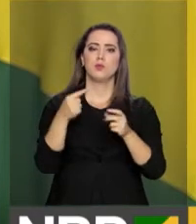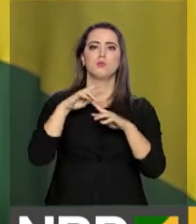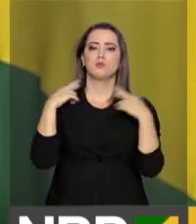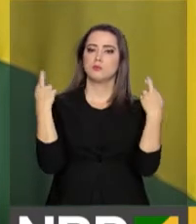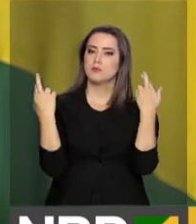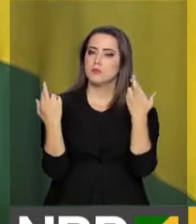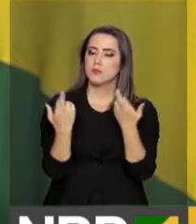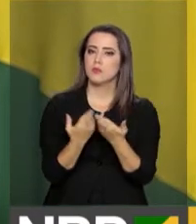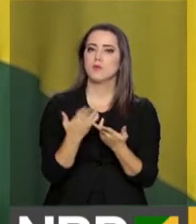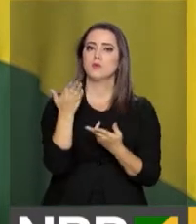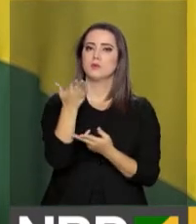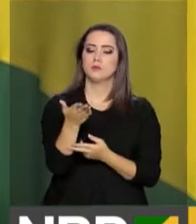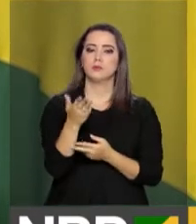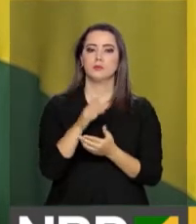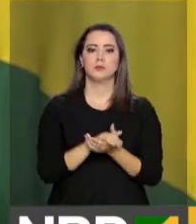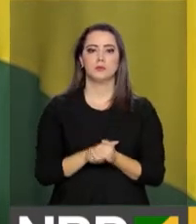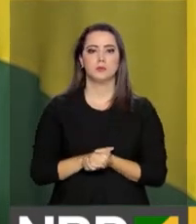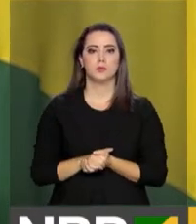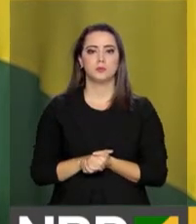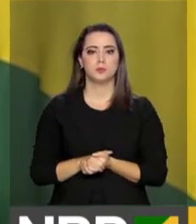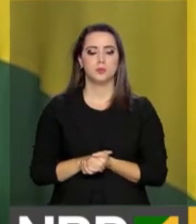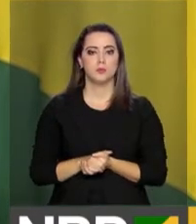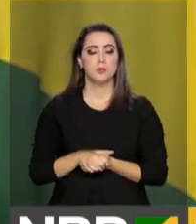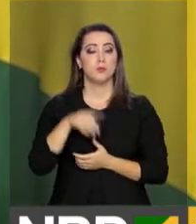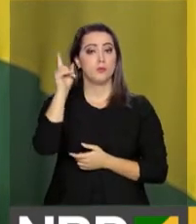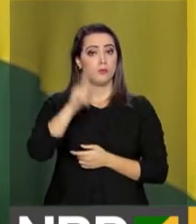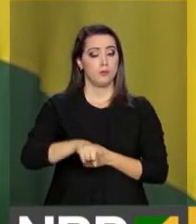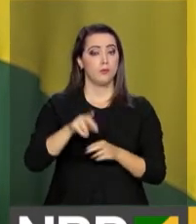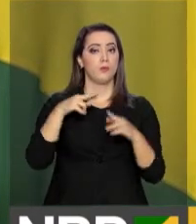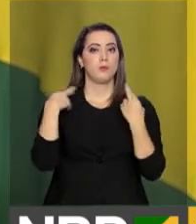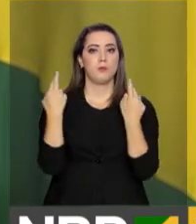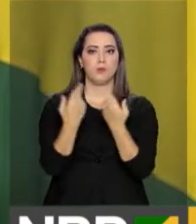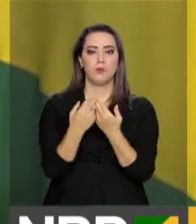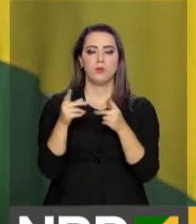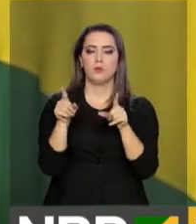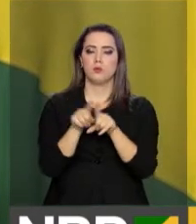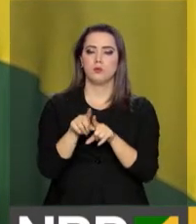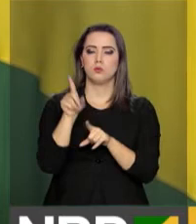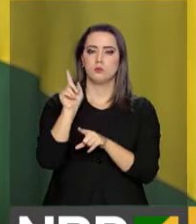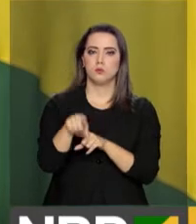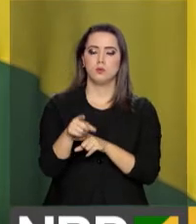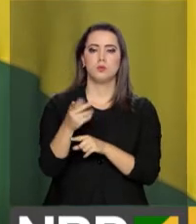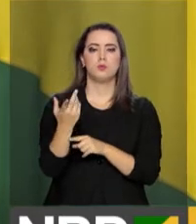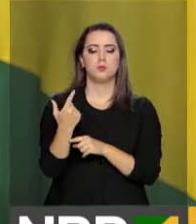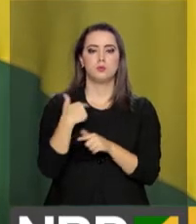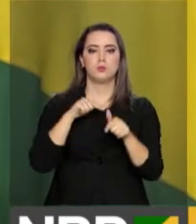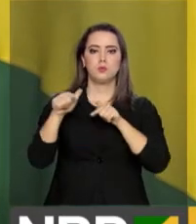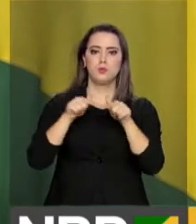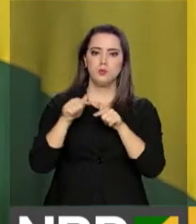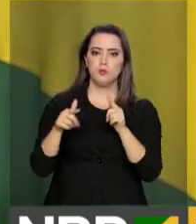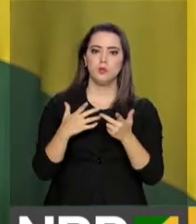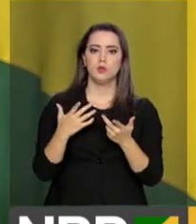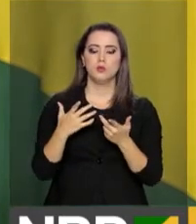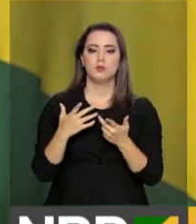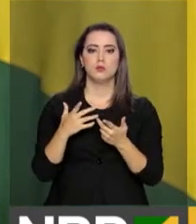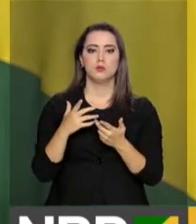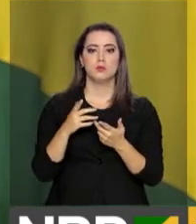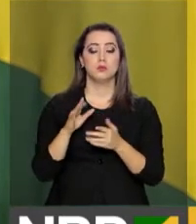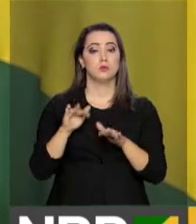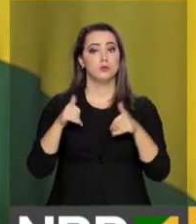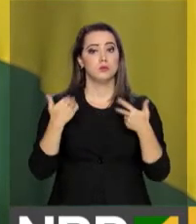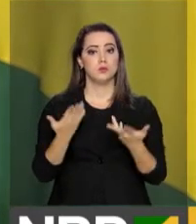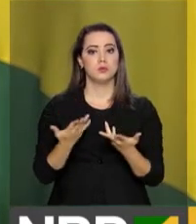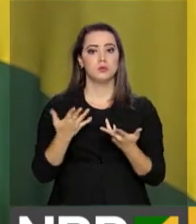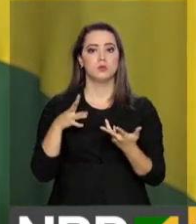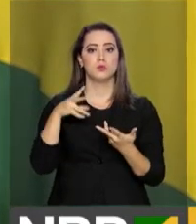reunião é uma reunião de trabalho portanto